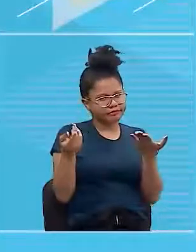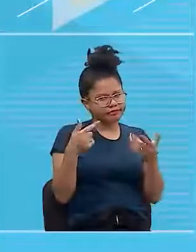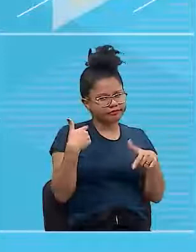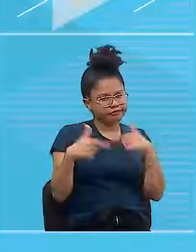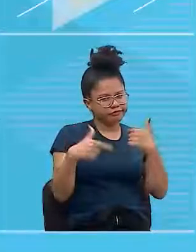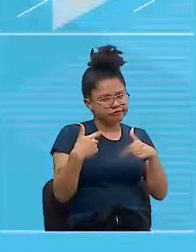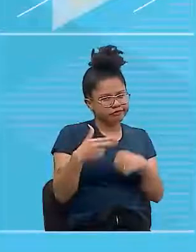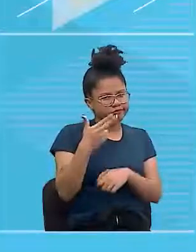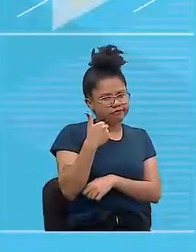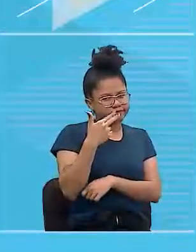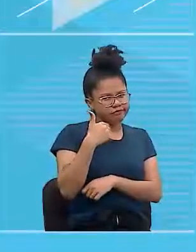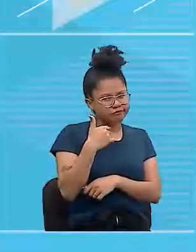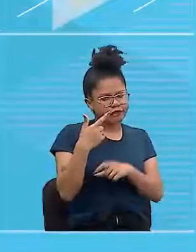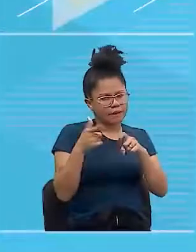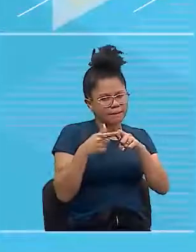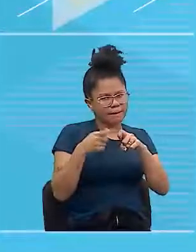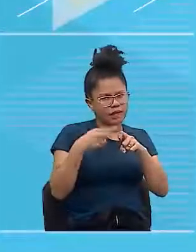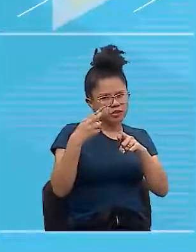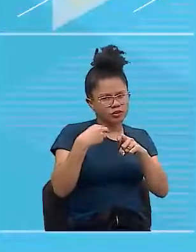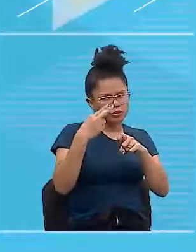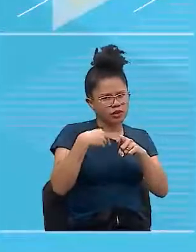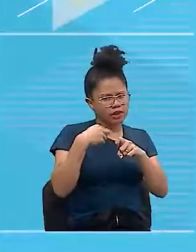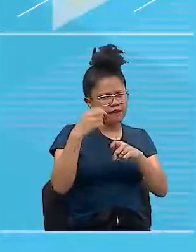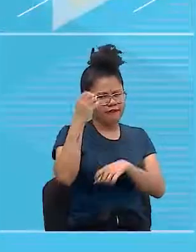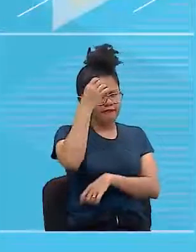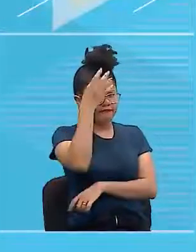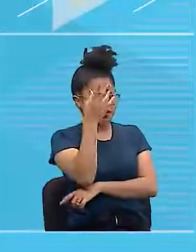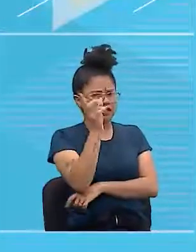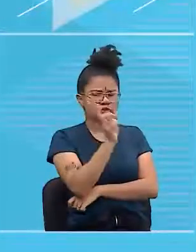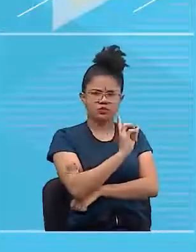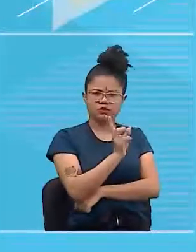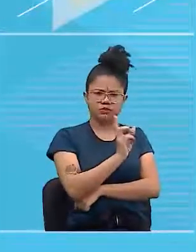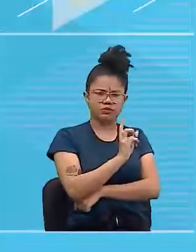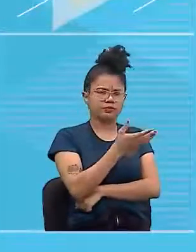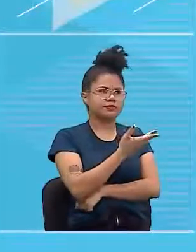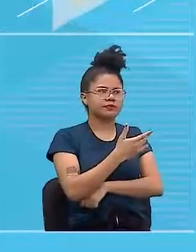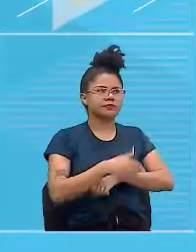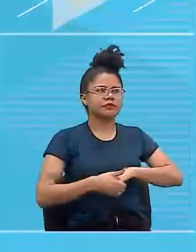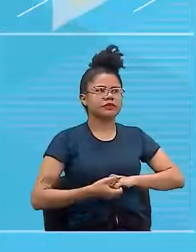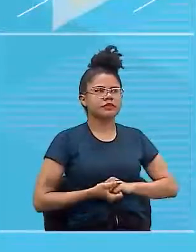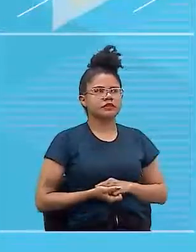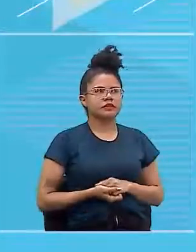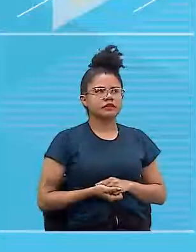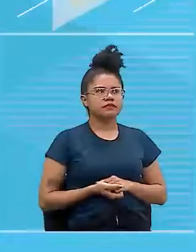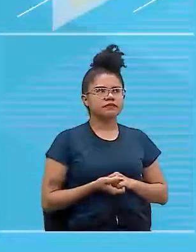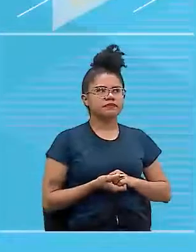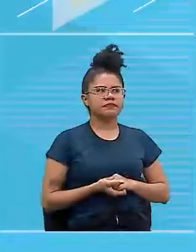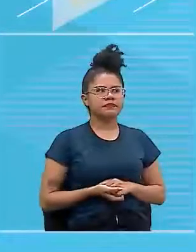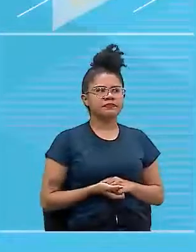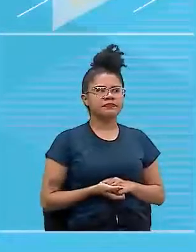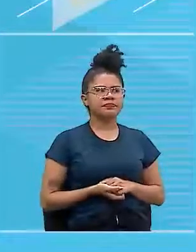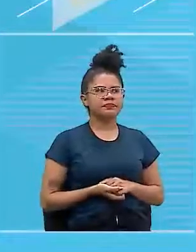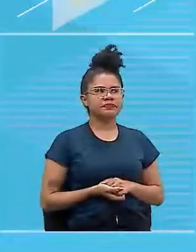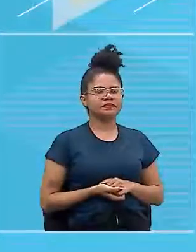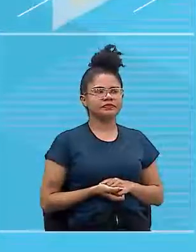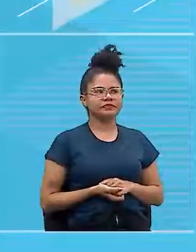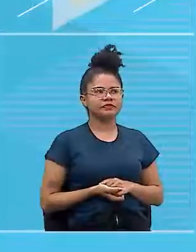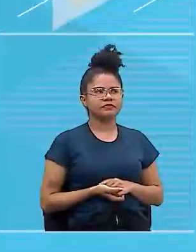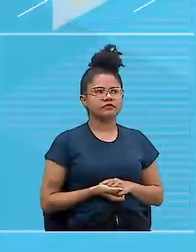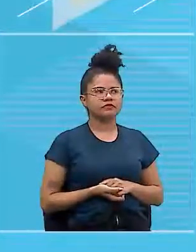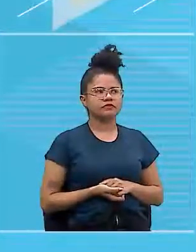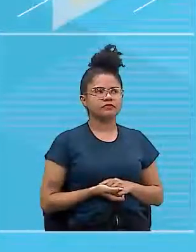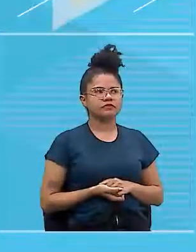nutricionista é fácil né é fácil não Ó Maria comeu no almoço